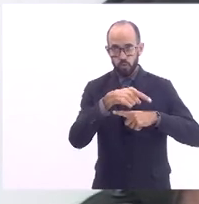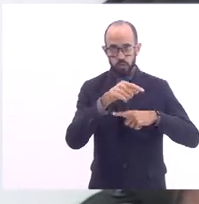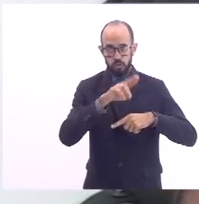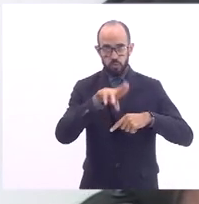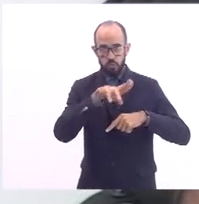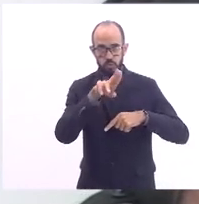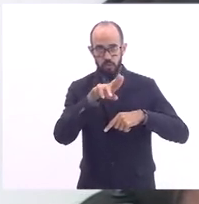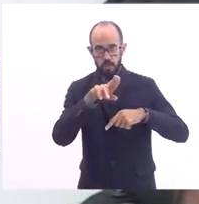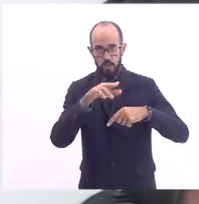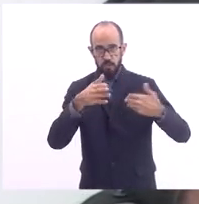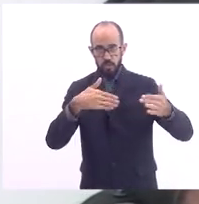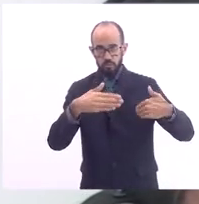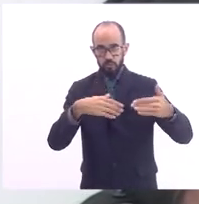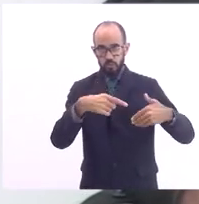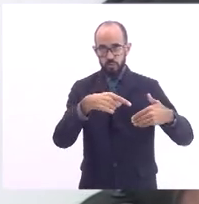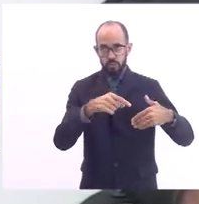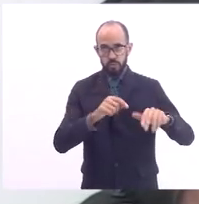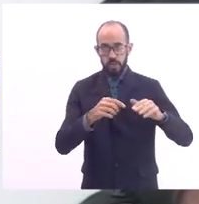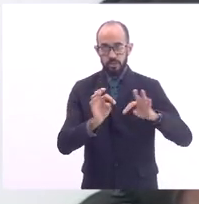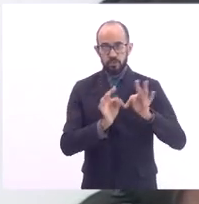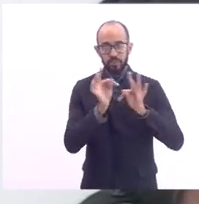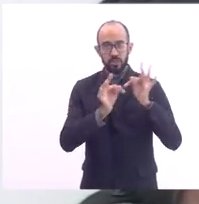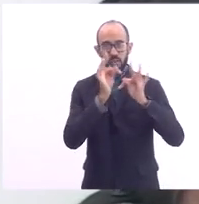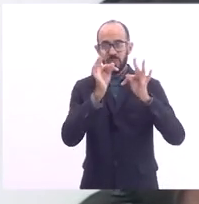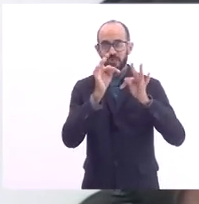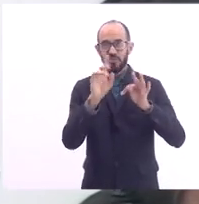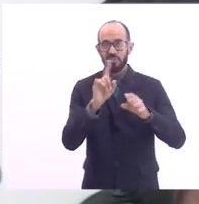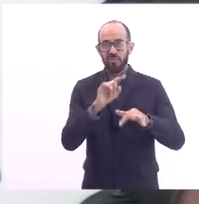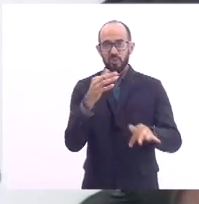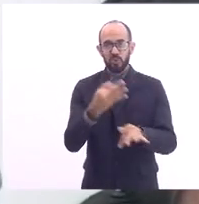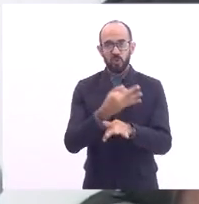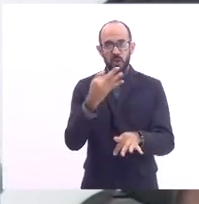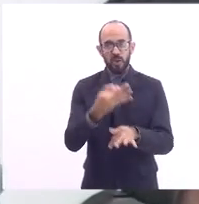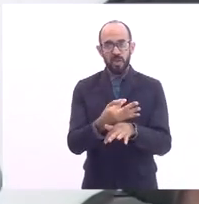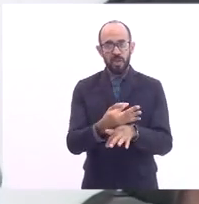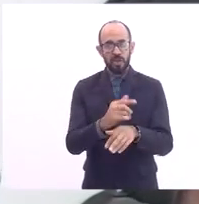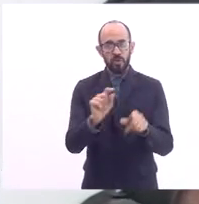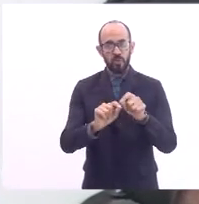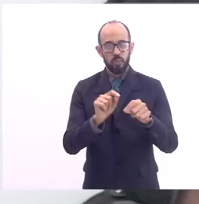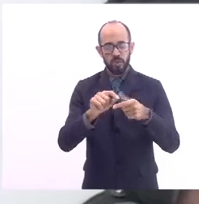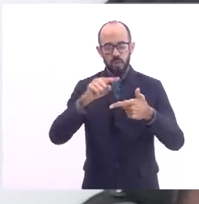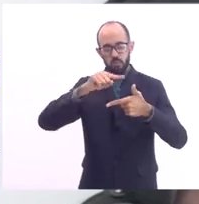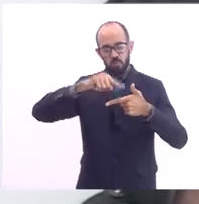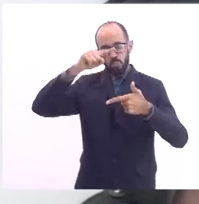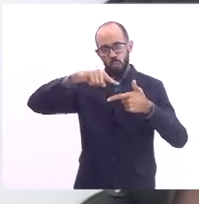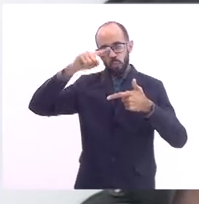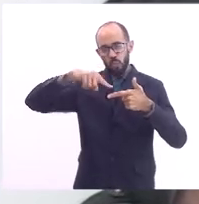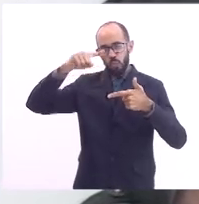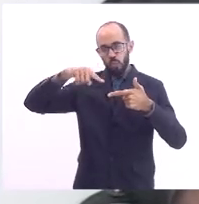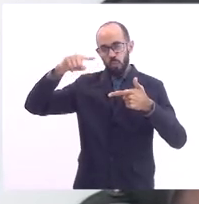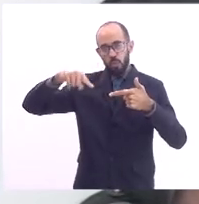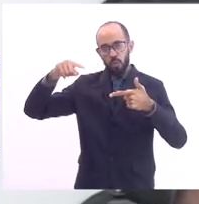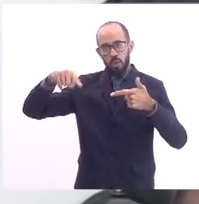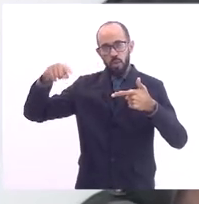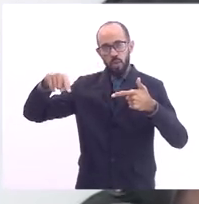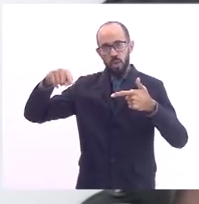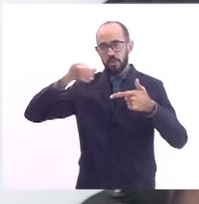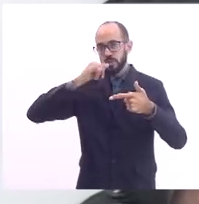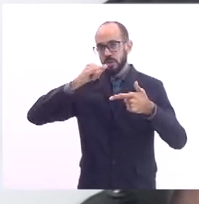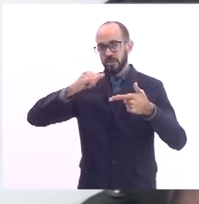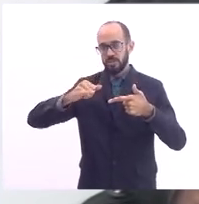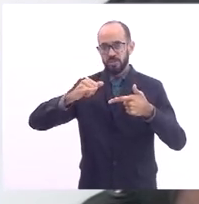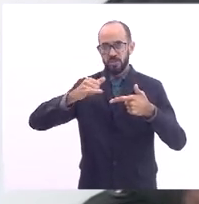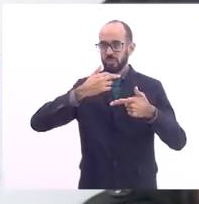equipamentos de última geração que não toleram nenhum que a gente chama de afundamento de tensão. A tensão tem que ser plana, não pode haver